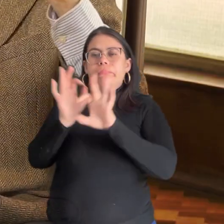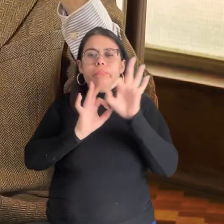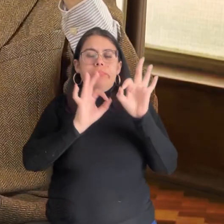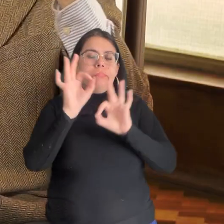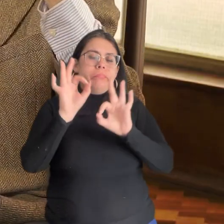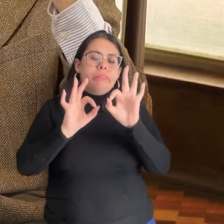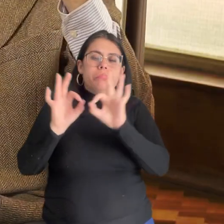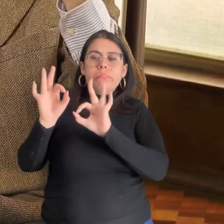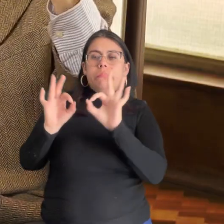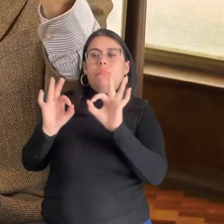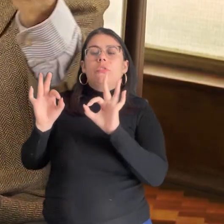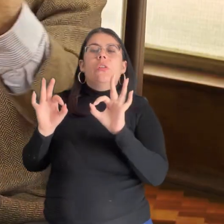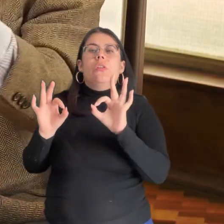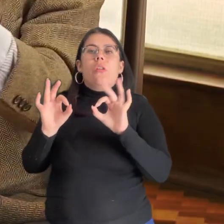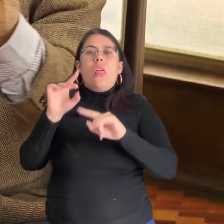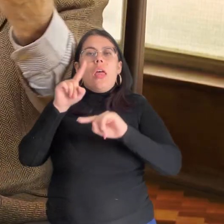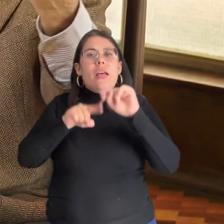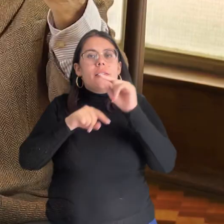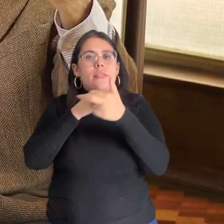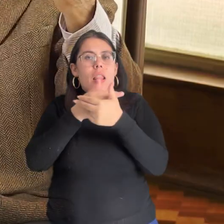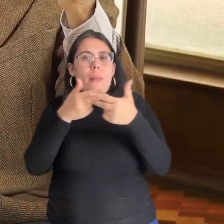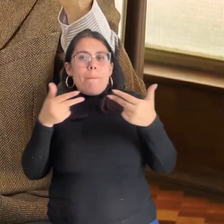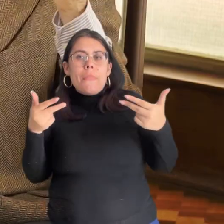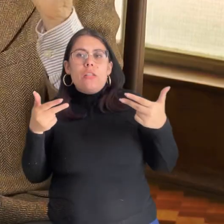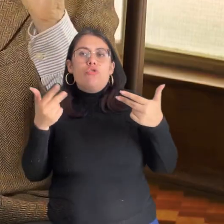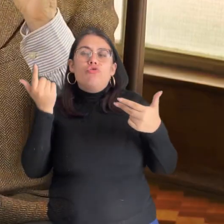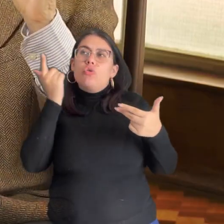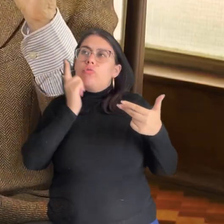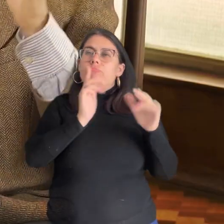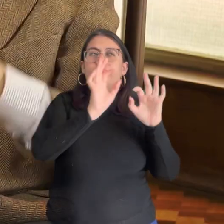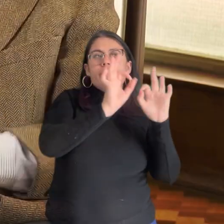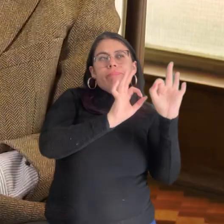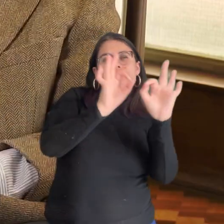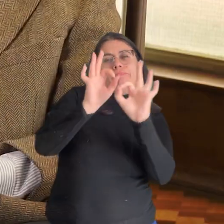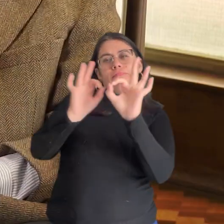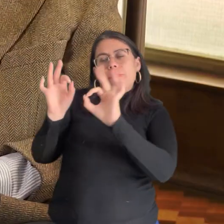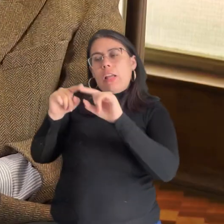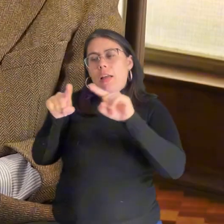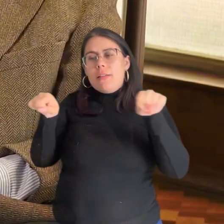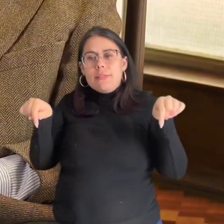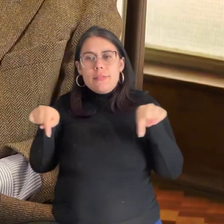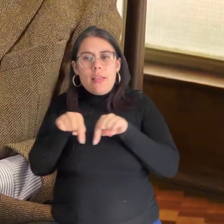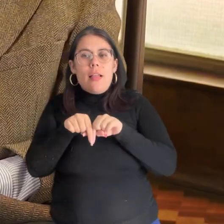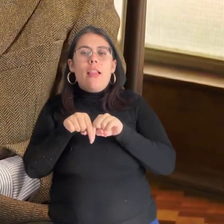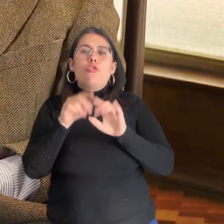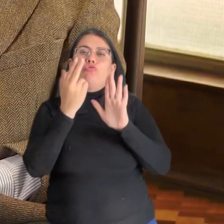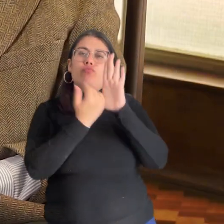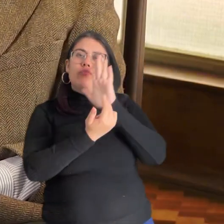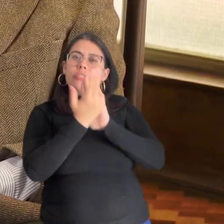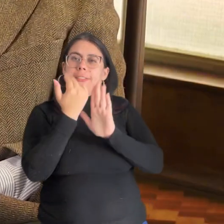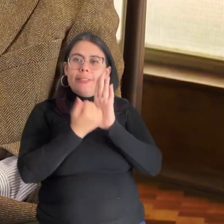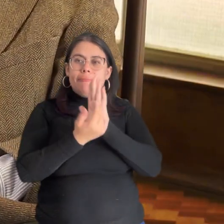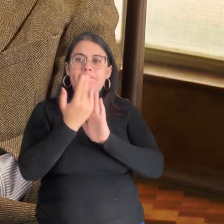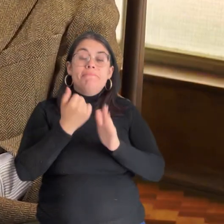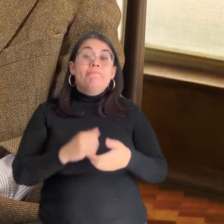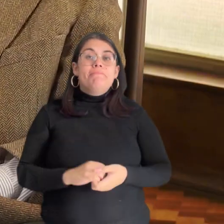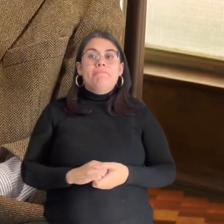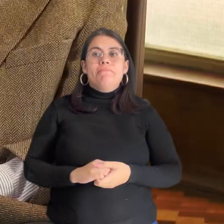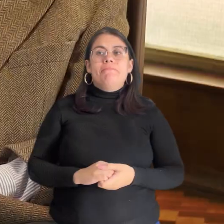digamos, os elementos que configuram a sala, com aqueles